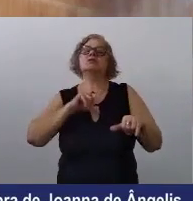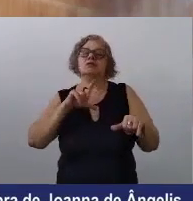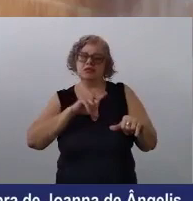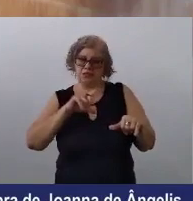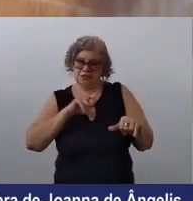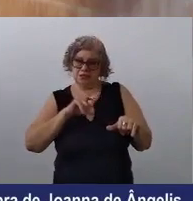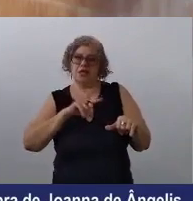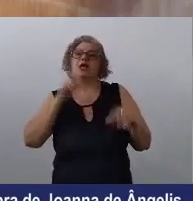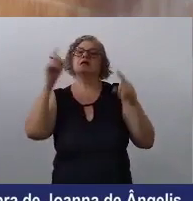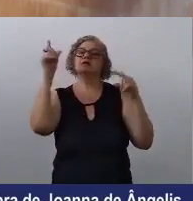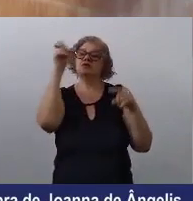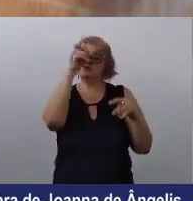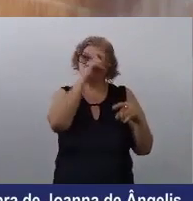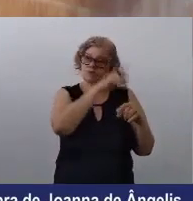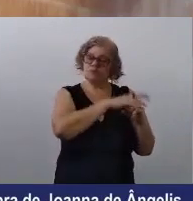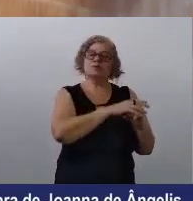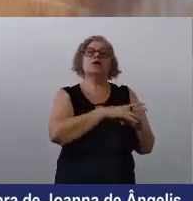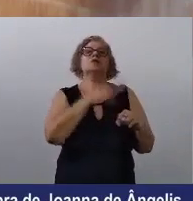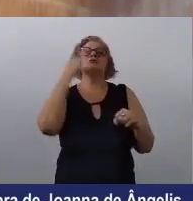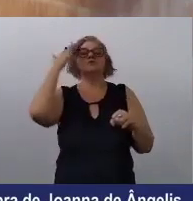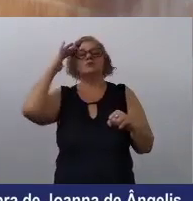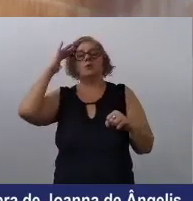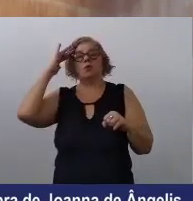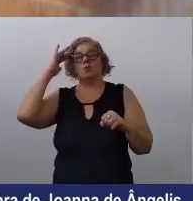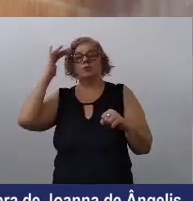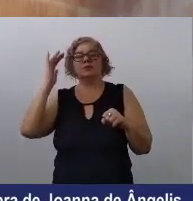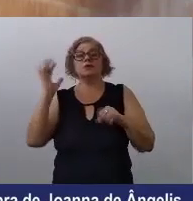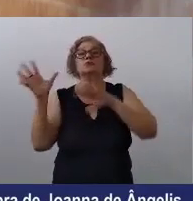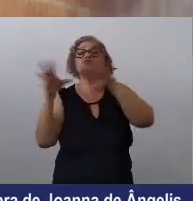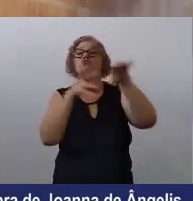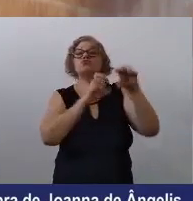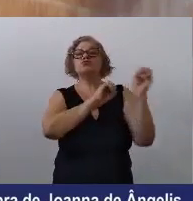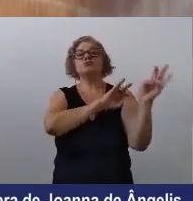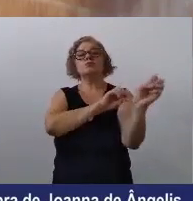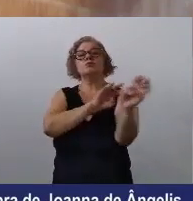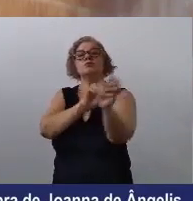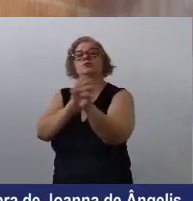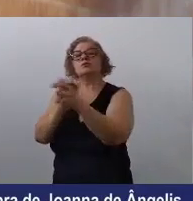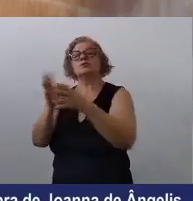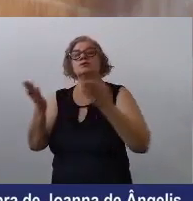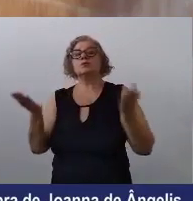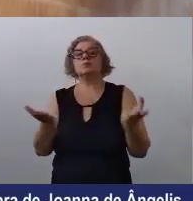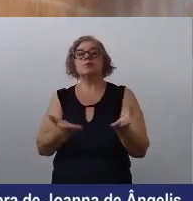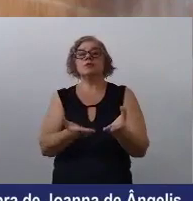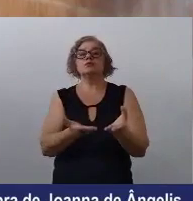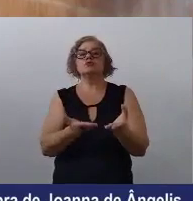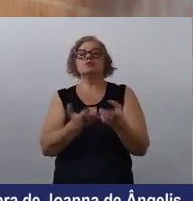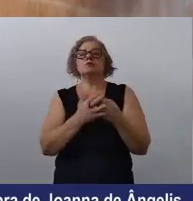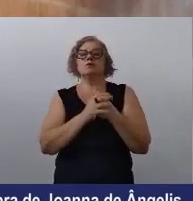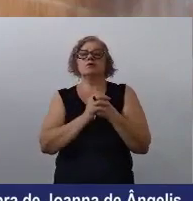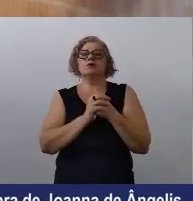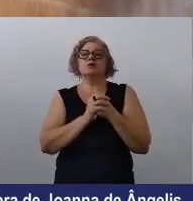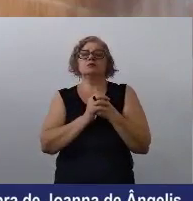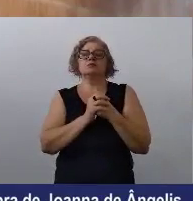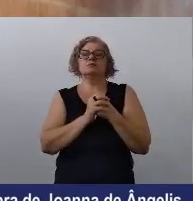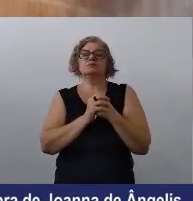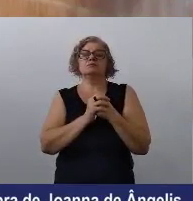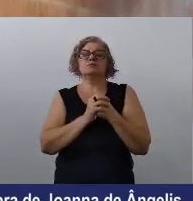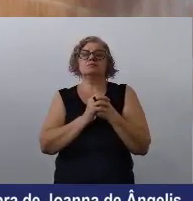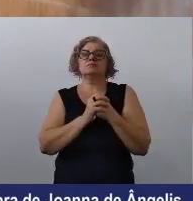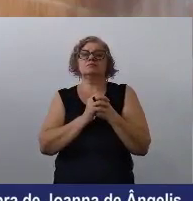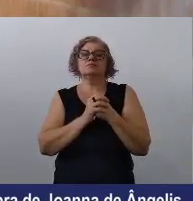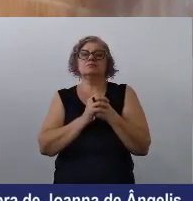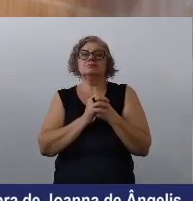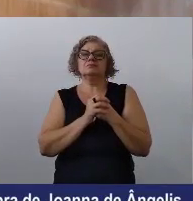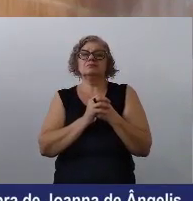sei que tens dificuldade de compreender todos os ensinamentos que te trago neste instante.